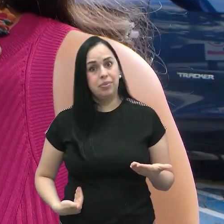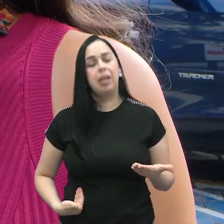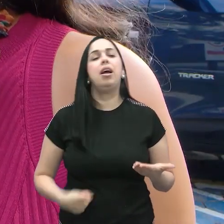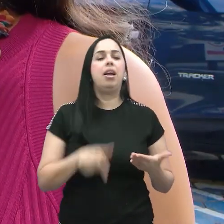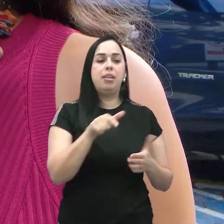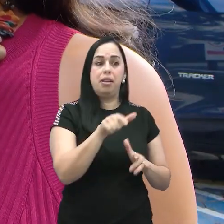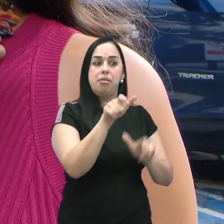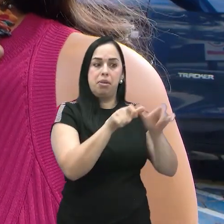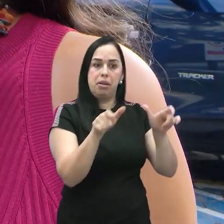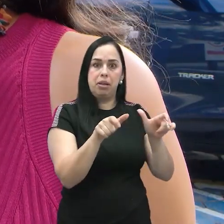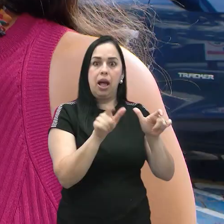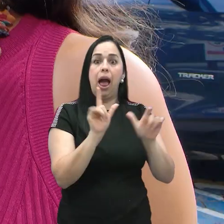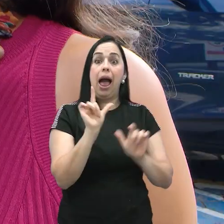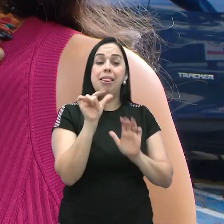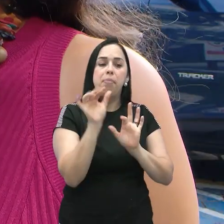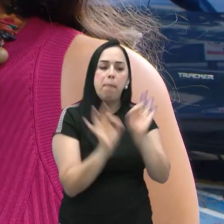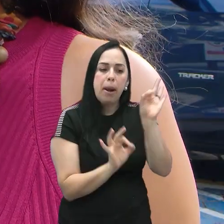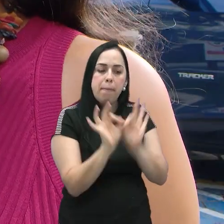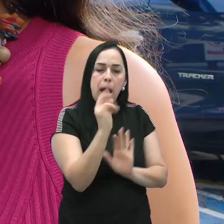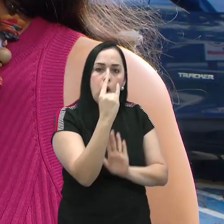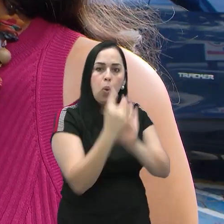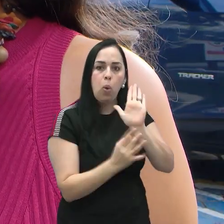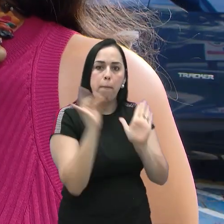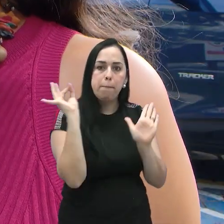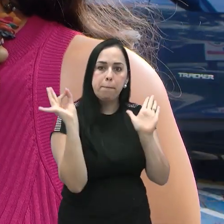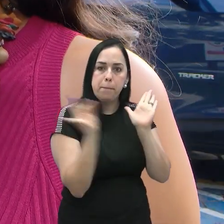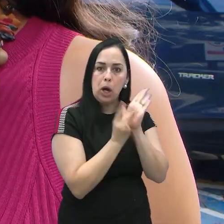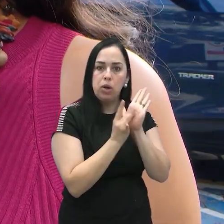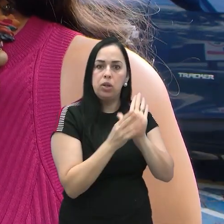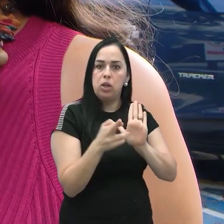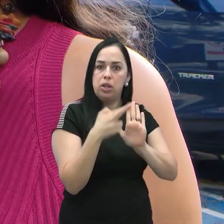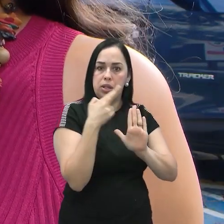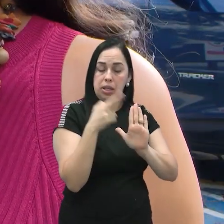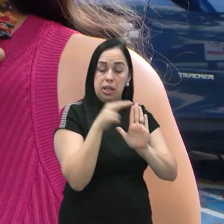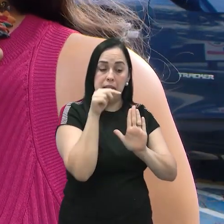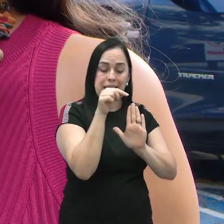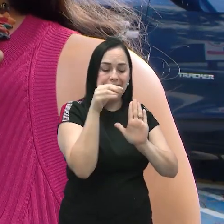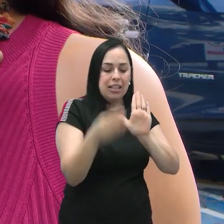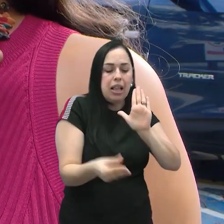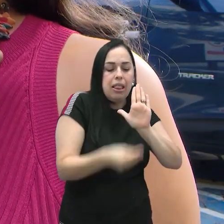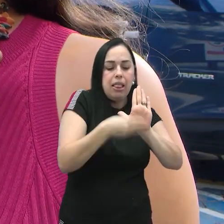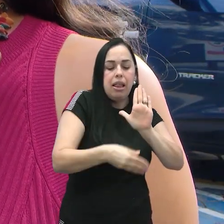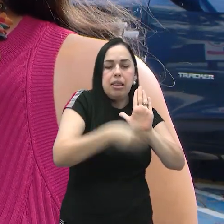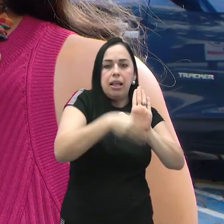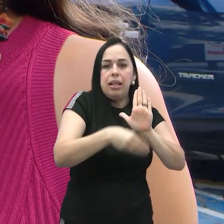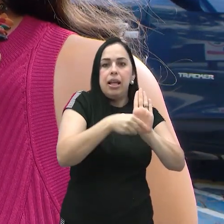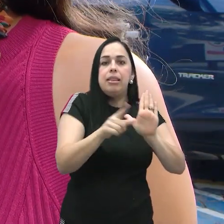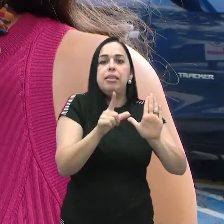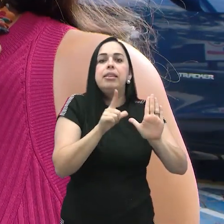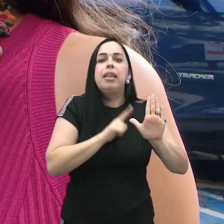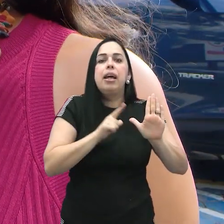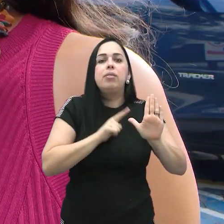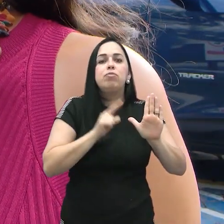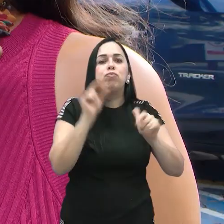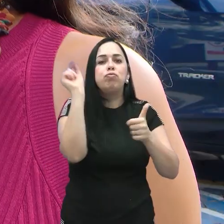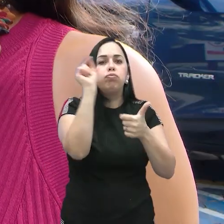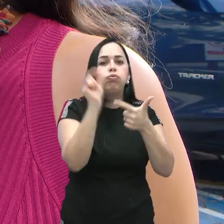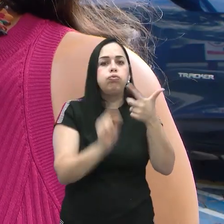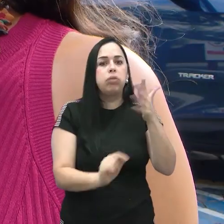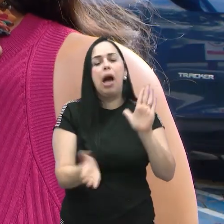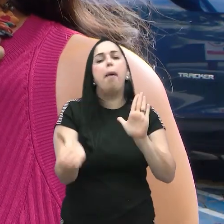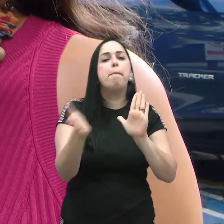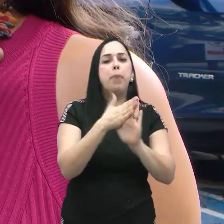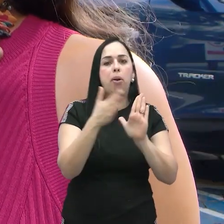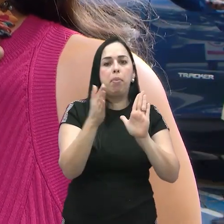De todo esse debate sairá um documento oficial, um relatório, e nesse relatório constarão todas